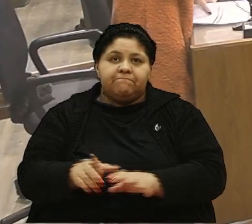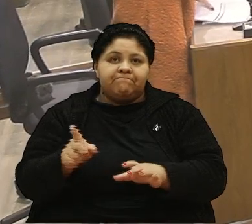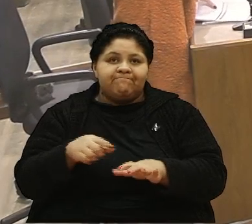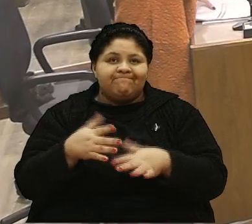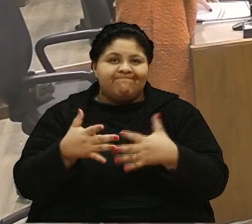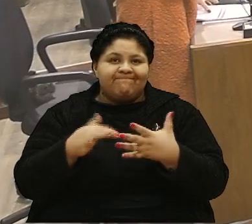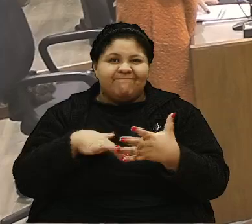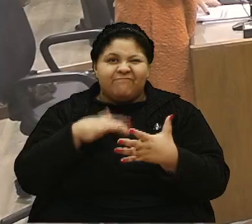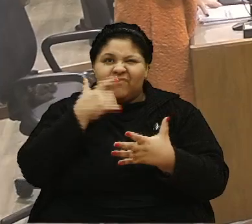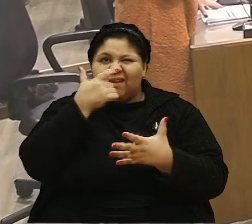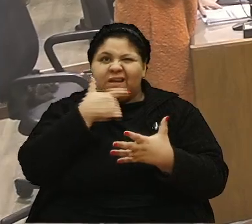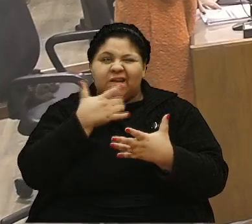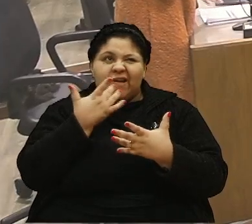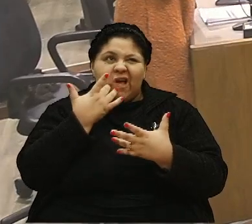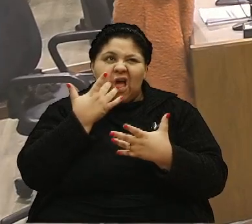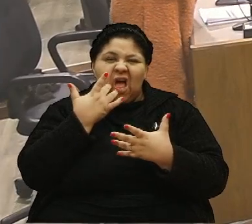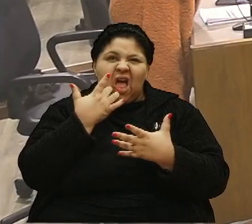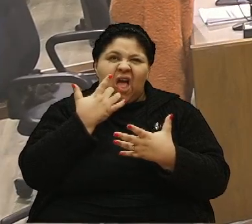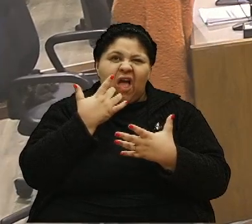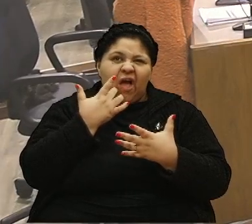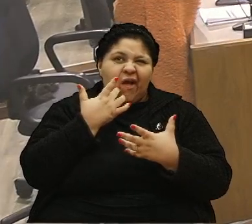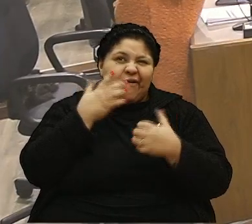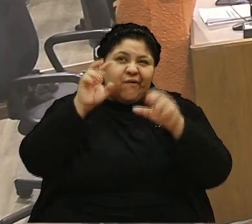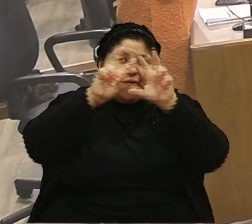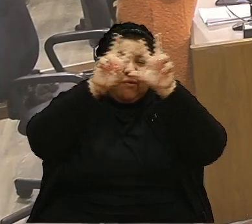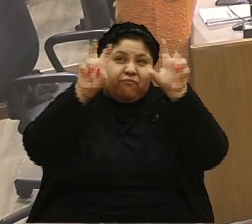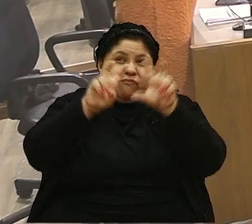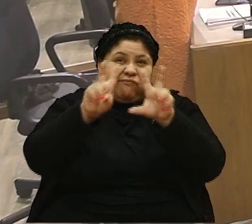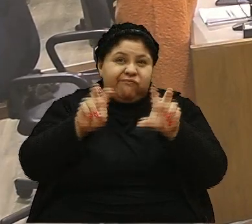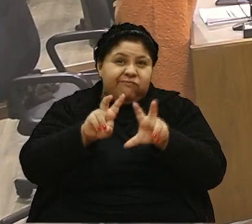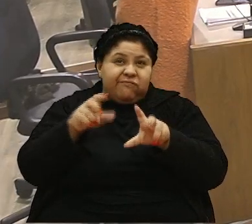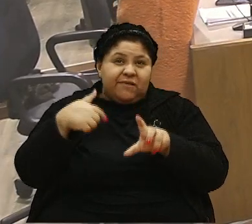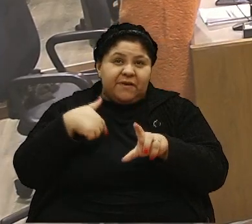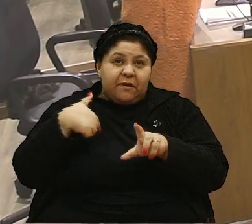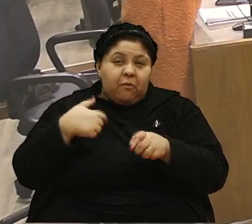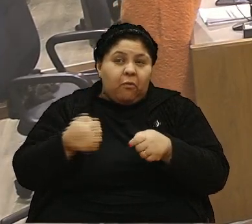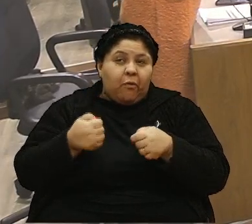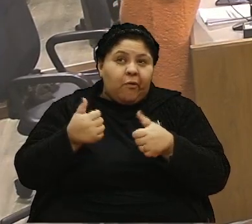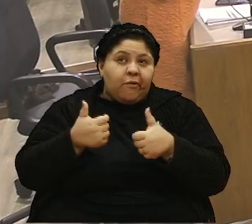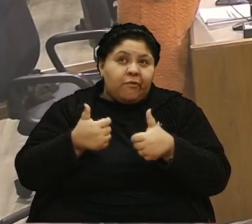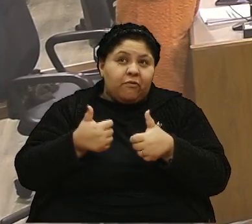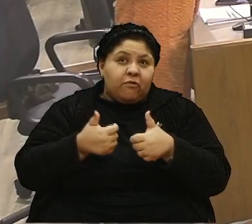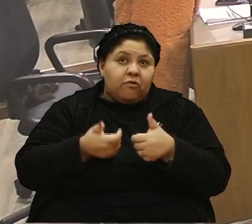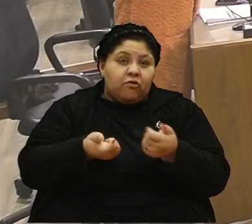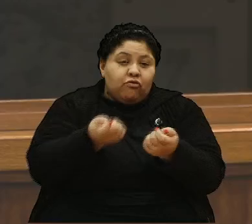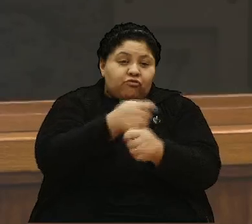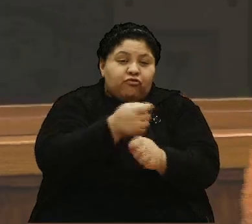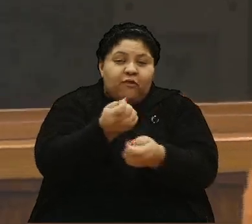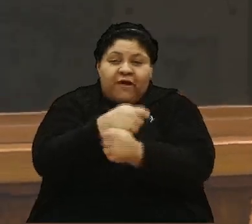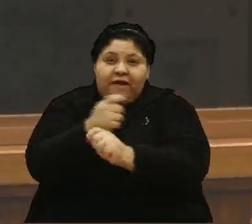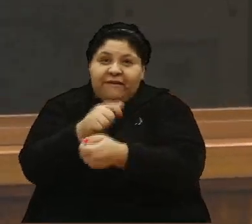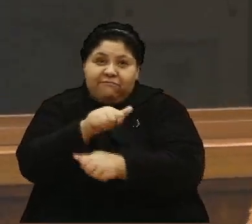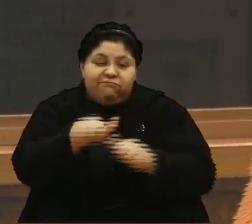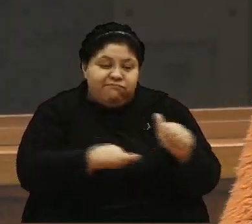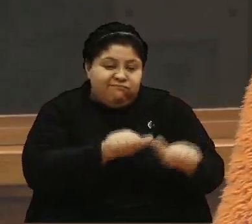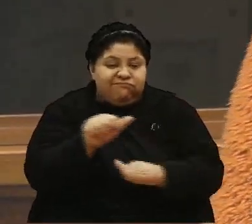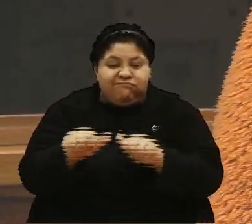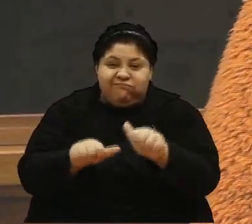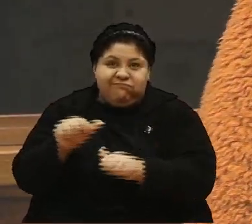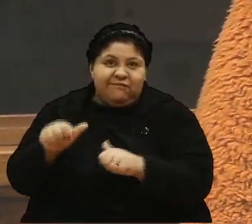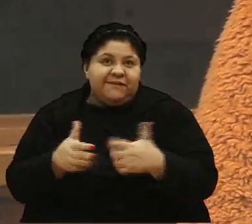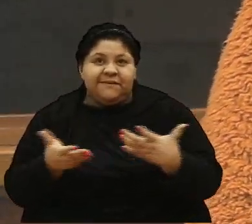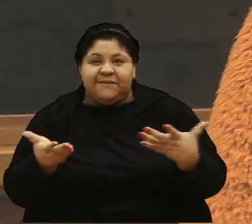Eu acho que são tantos assuntos, eu fui quase que trocando o que falar o tempo inteiro